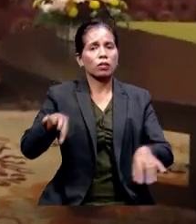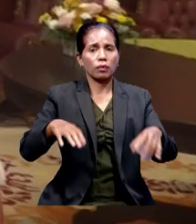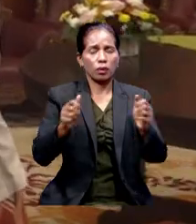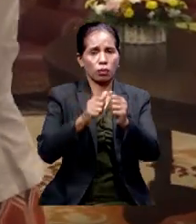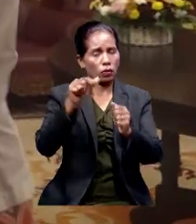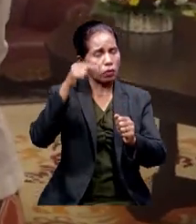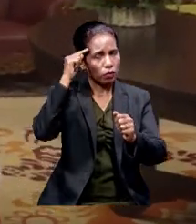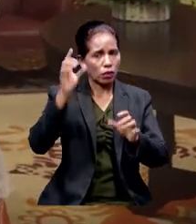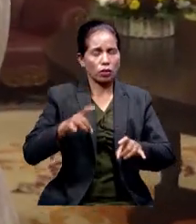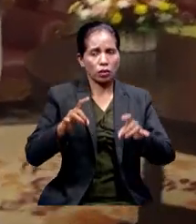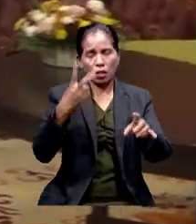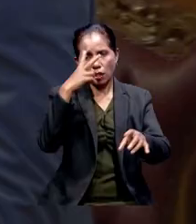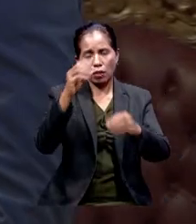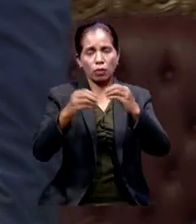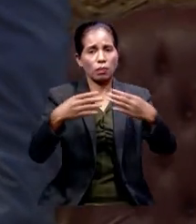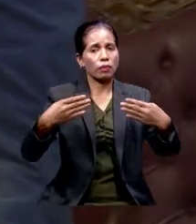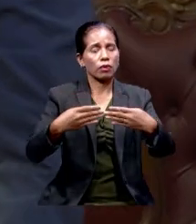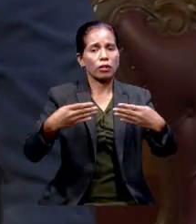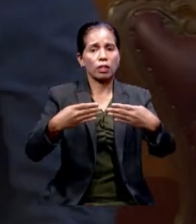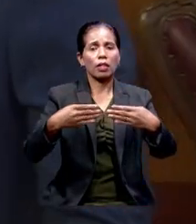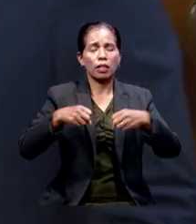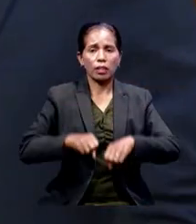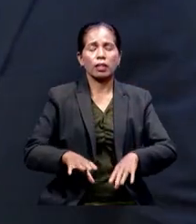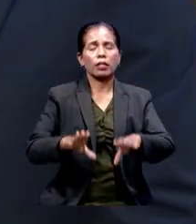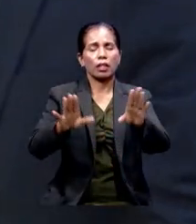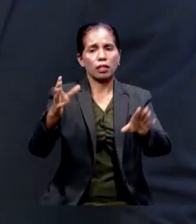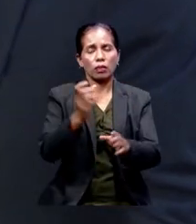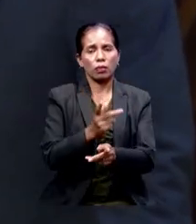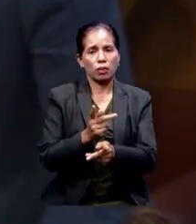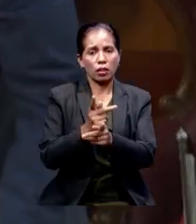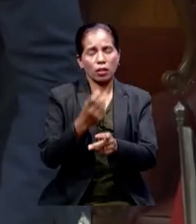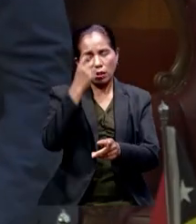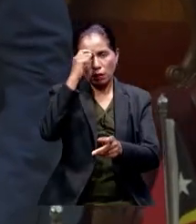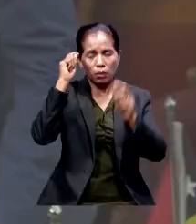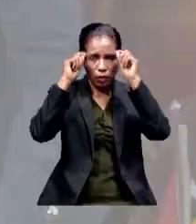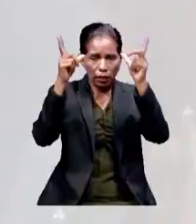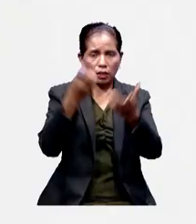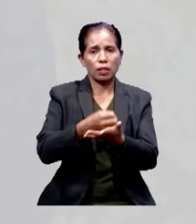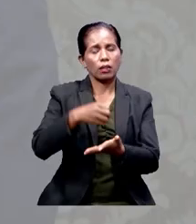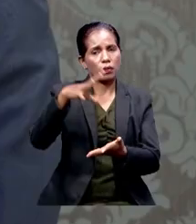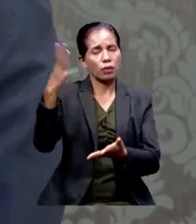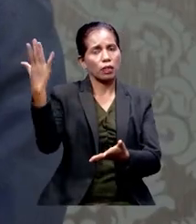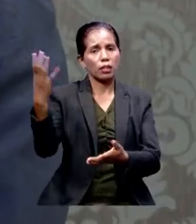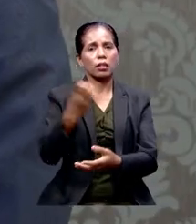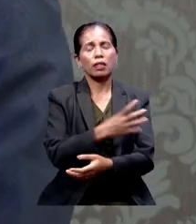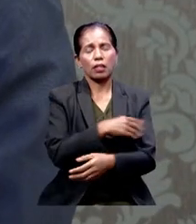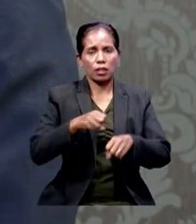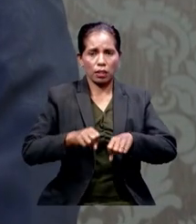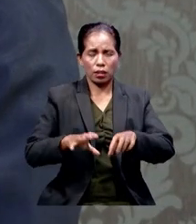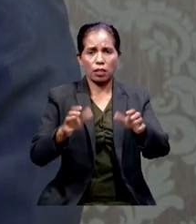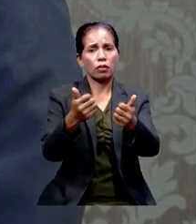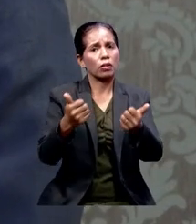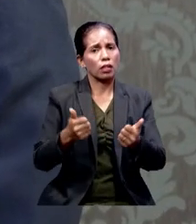controle da fronteira TASI no Nebele Protese, Timor-Leste, Nerico Soi, Nia TASI. A Autoridade Marítima Nacional